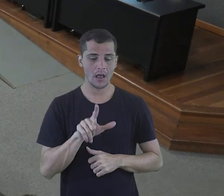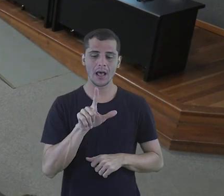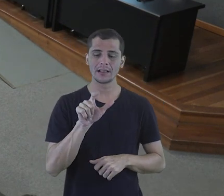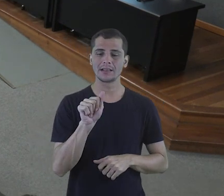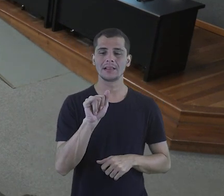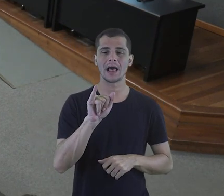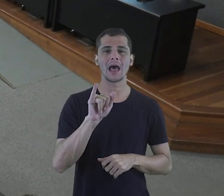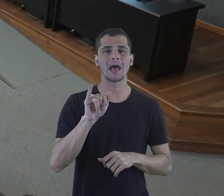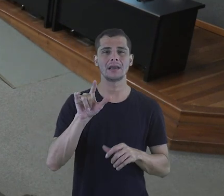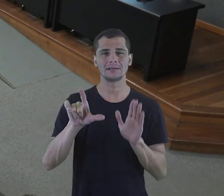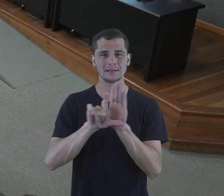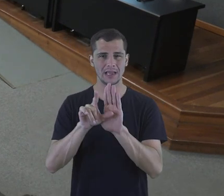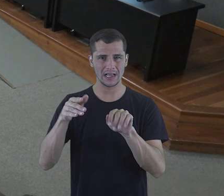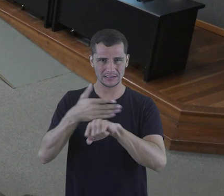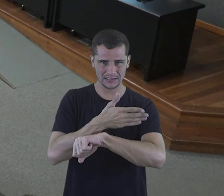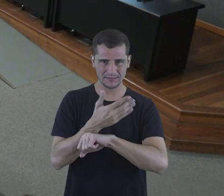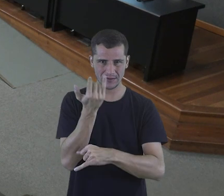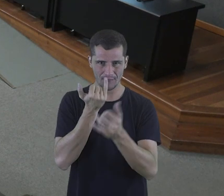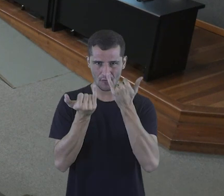solicitação pela ouvidoria